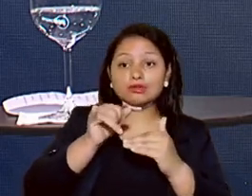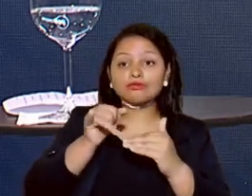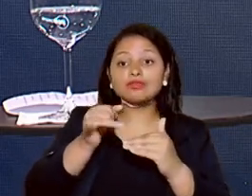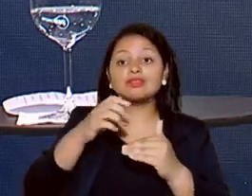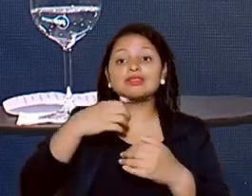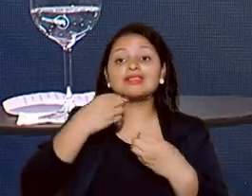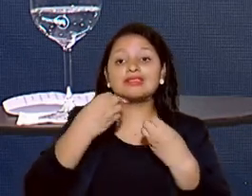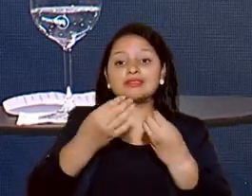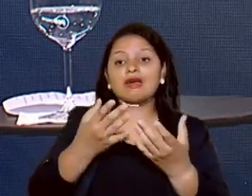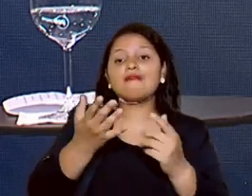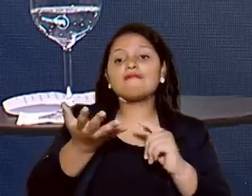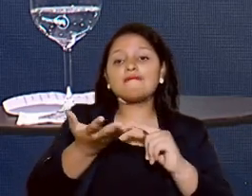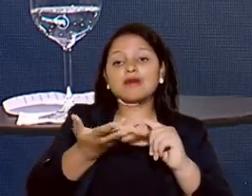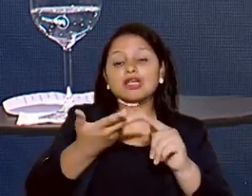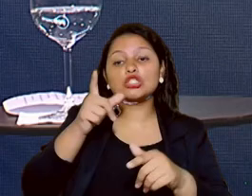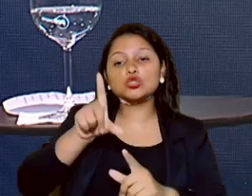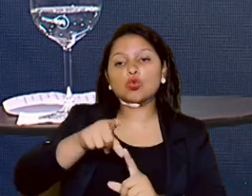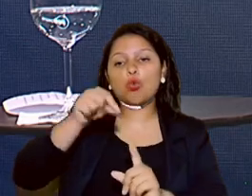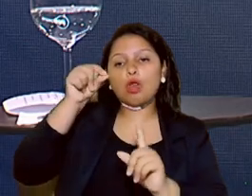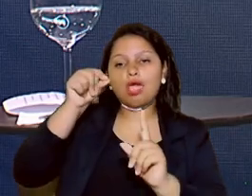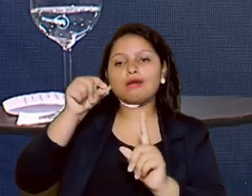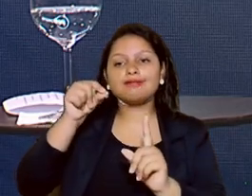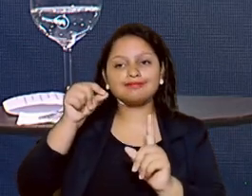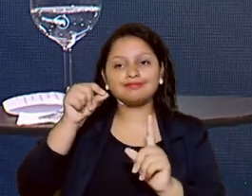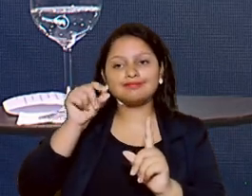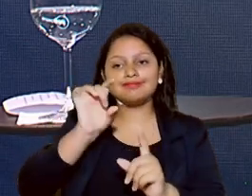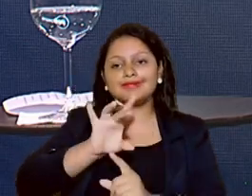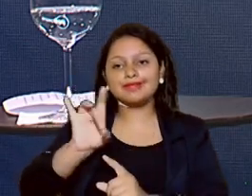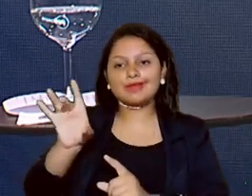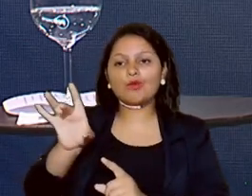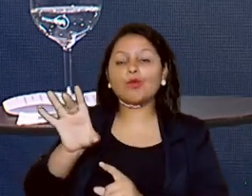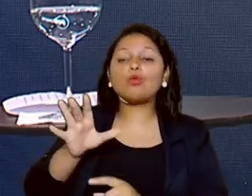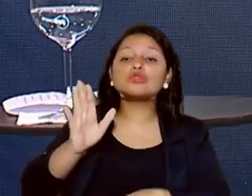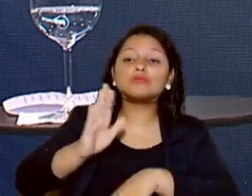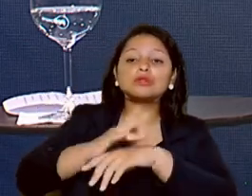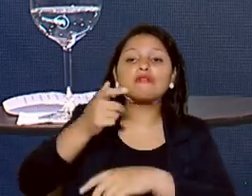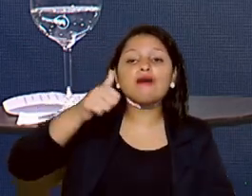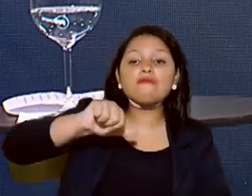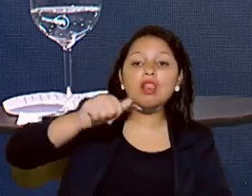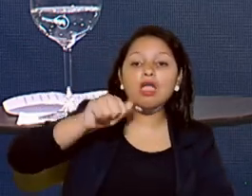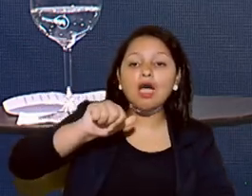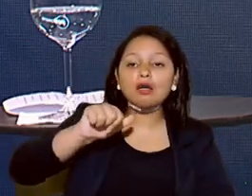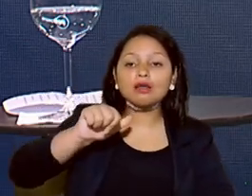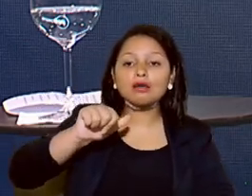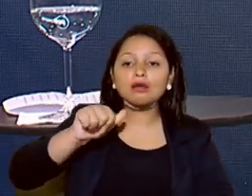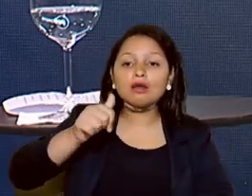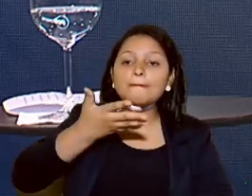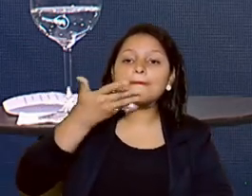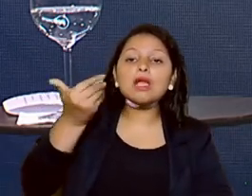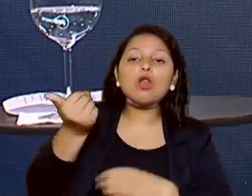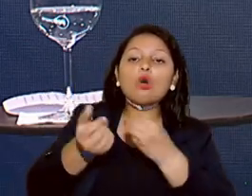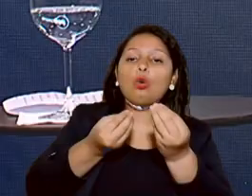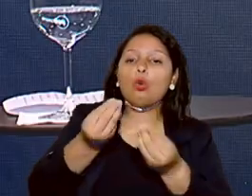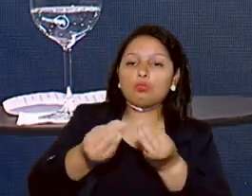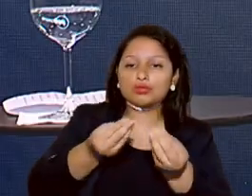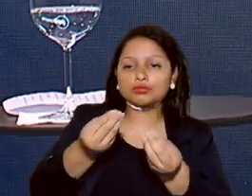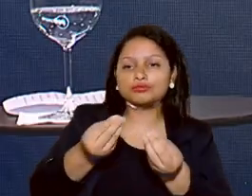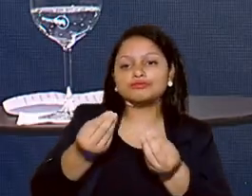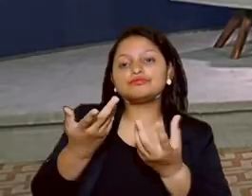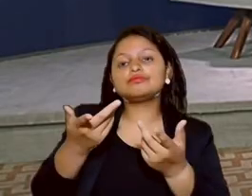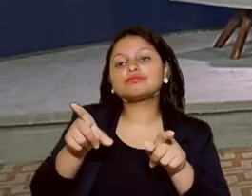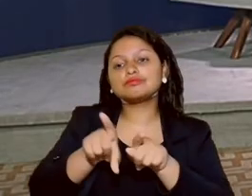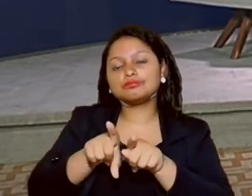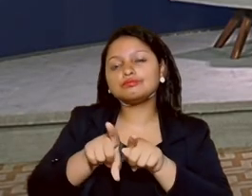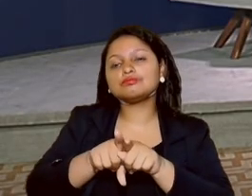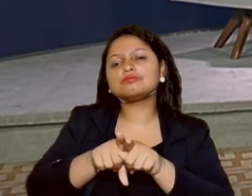opcionalidade cardápios para essa PME onde ela vai avaliar onde ele é mais vantajoso né e a indústria tem Total interesse nisso